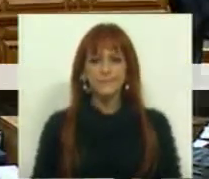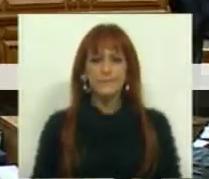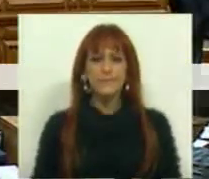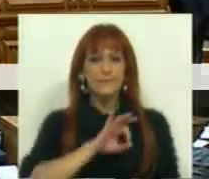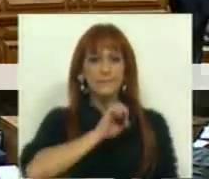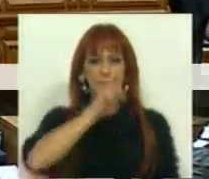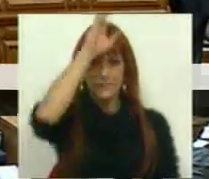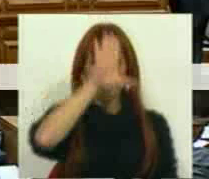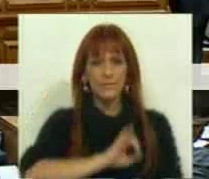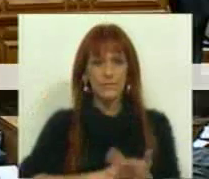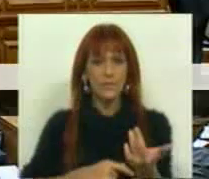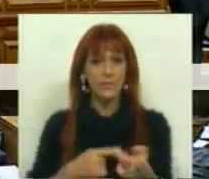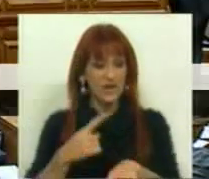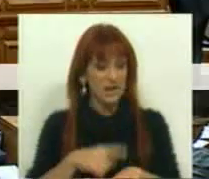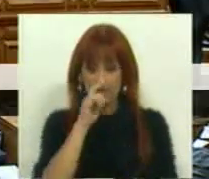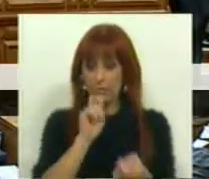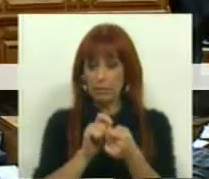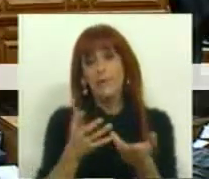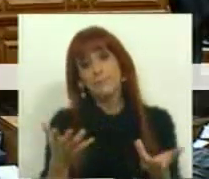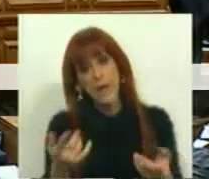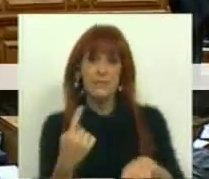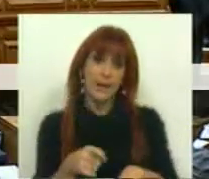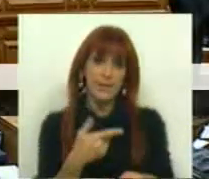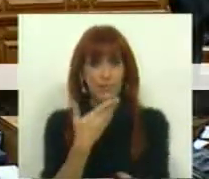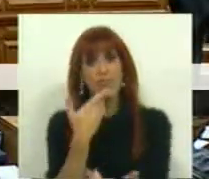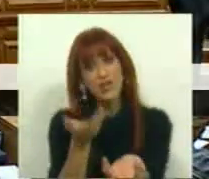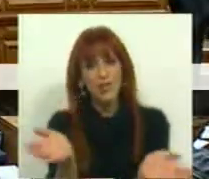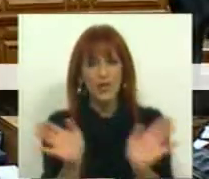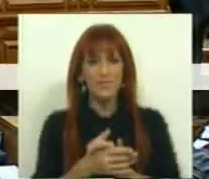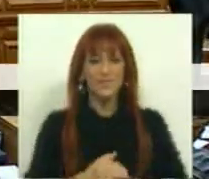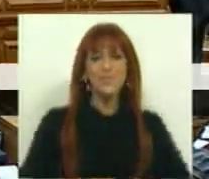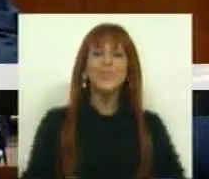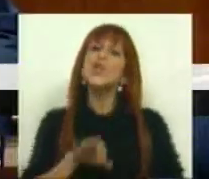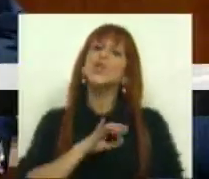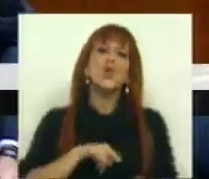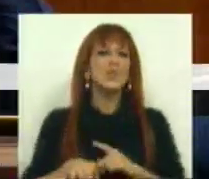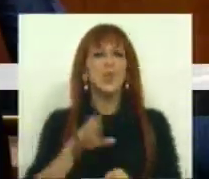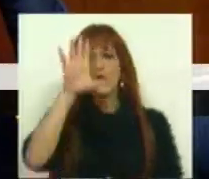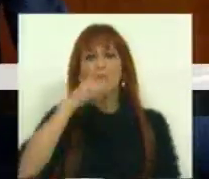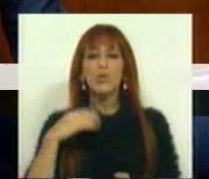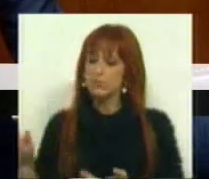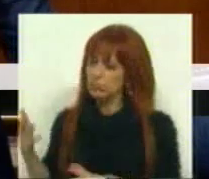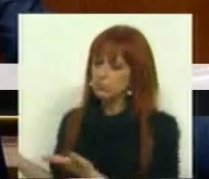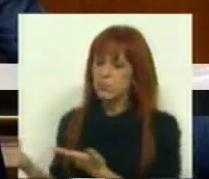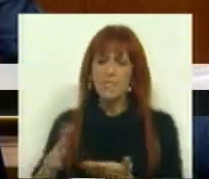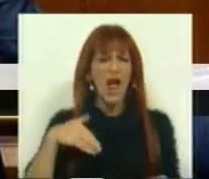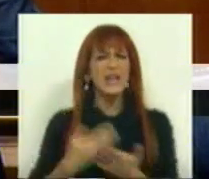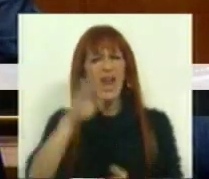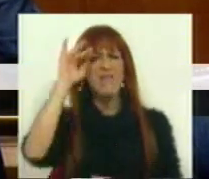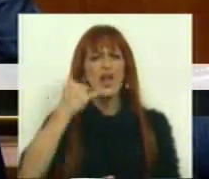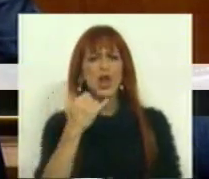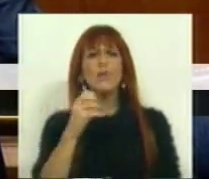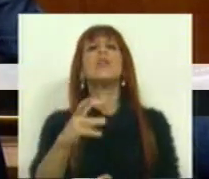O Sr. Primeiro-Ministro dispõe de pouco tempo, mas ainda dispõe. Faz favor. Sr. Deputado, o Governo ficou de apresentar até fevereiro